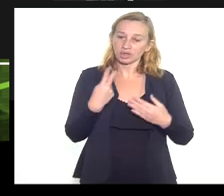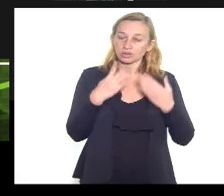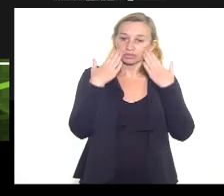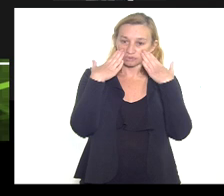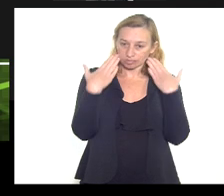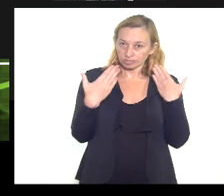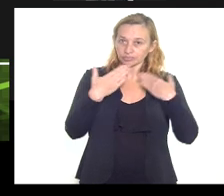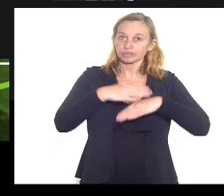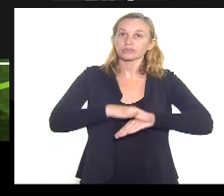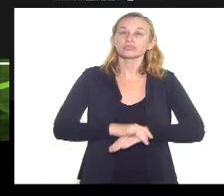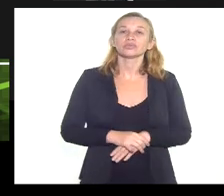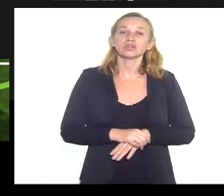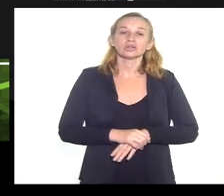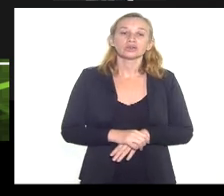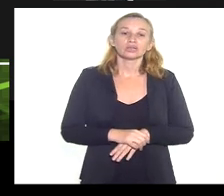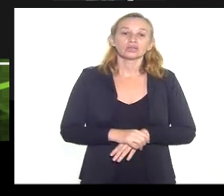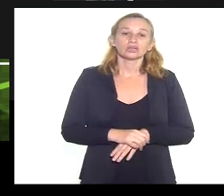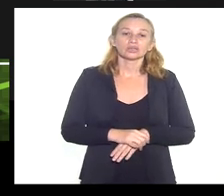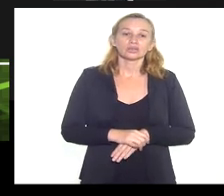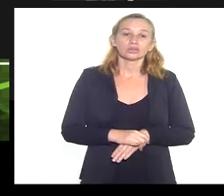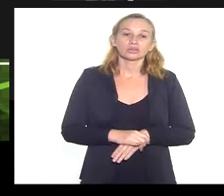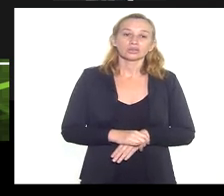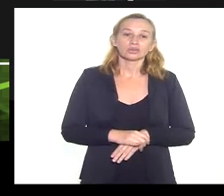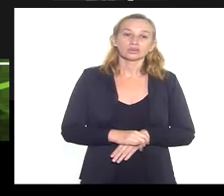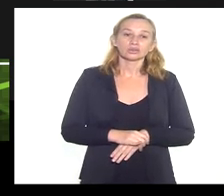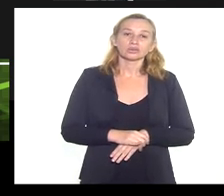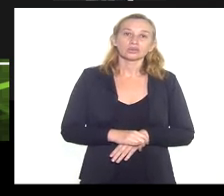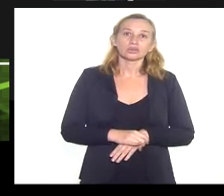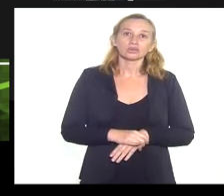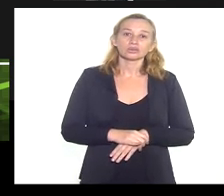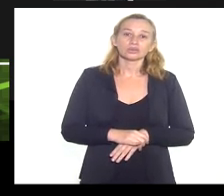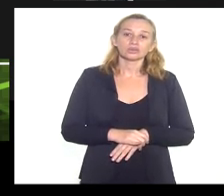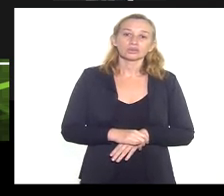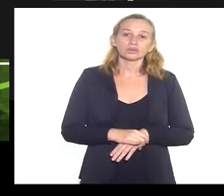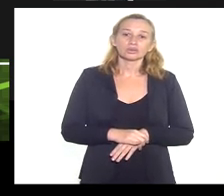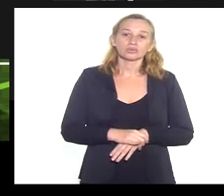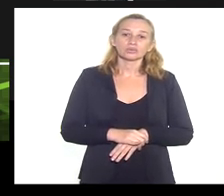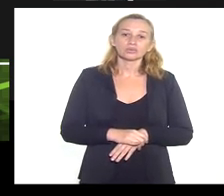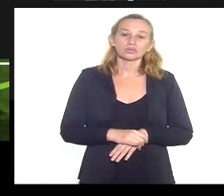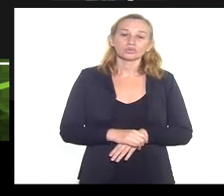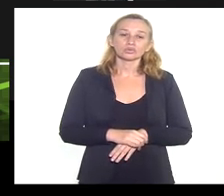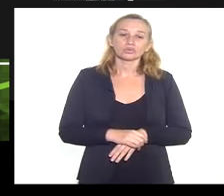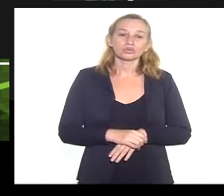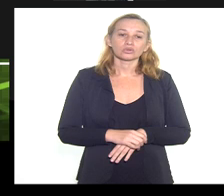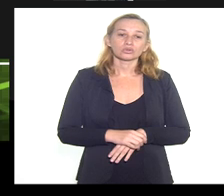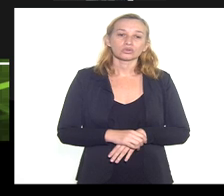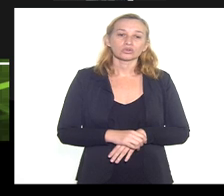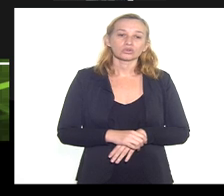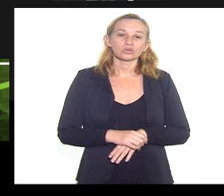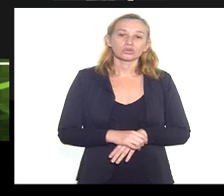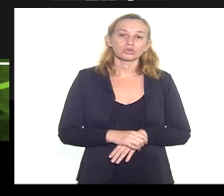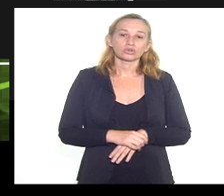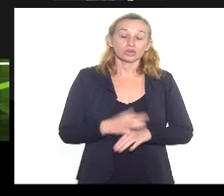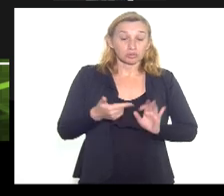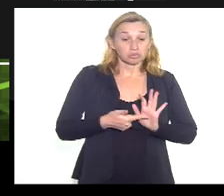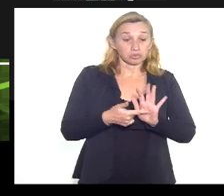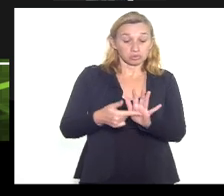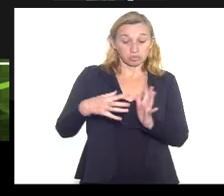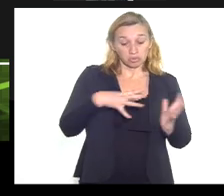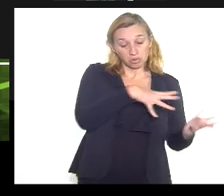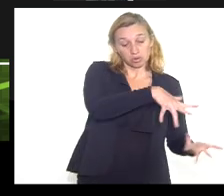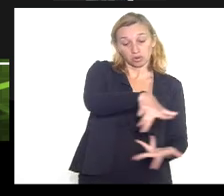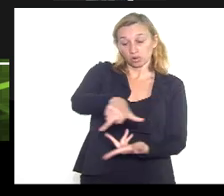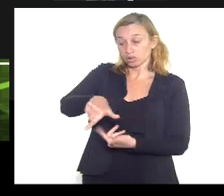apresentação, que nos dá uma visão global do trabalho